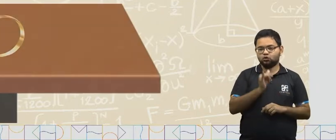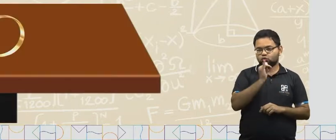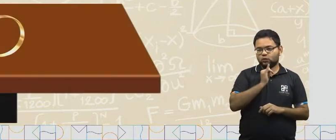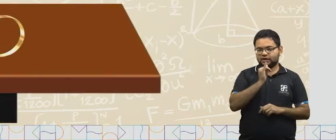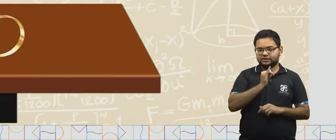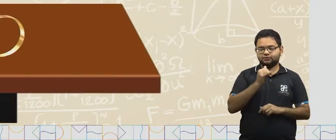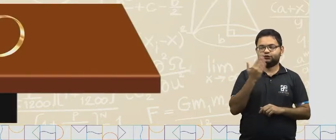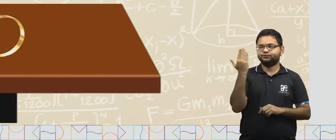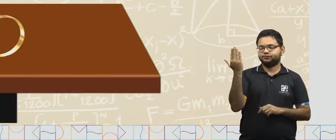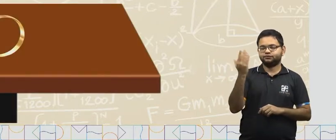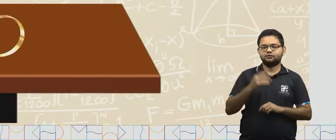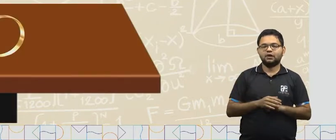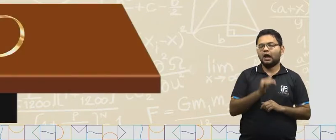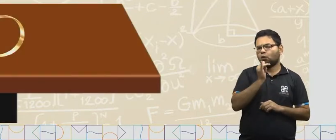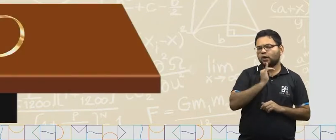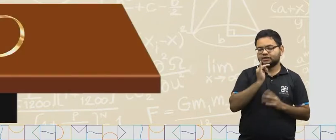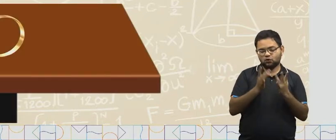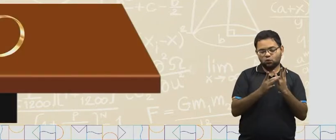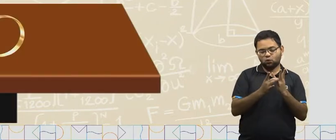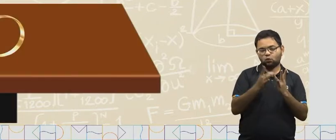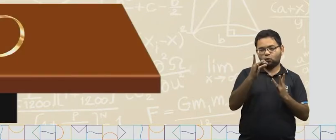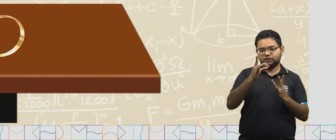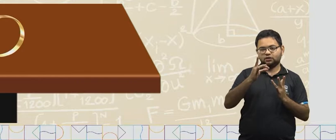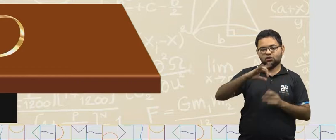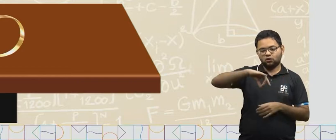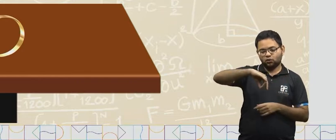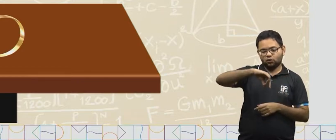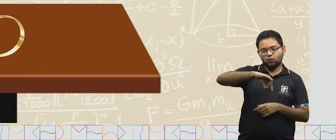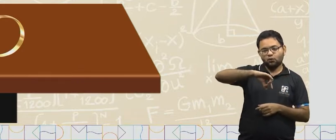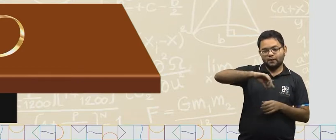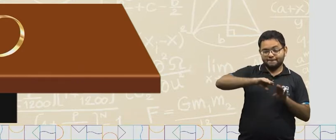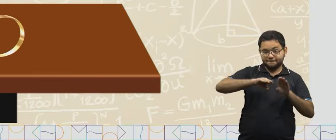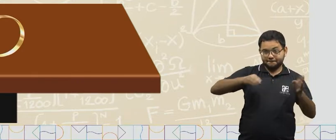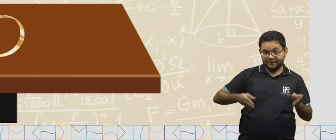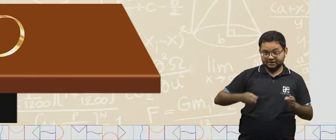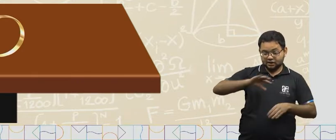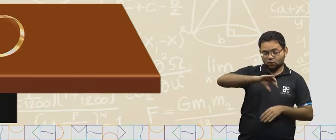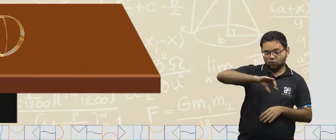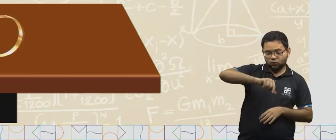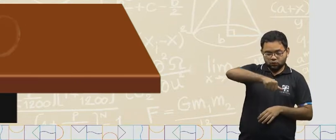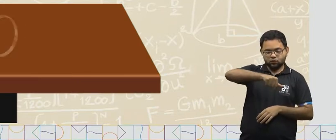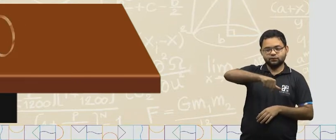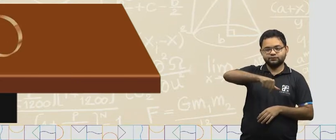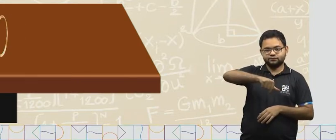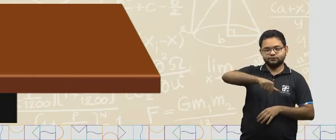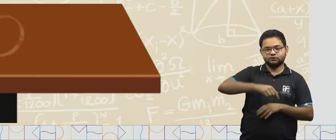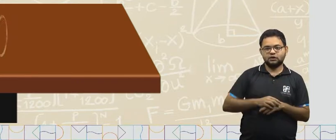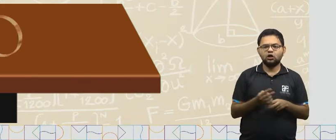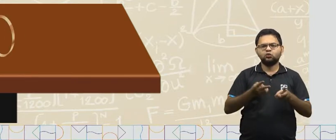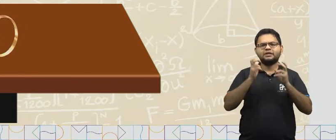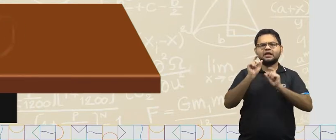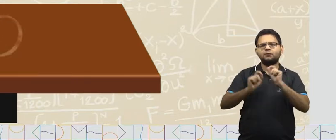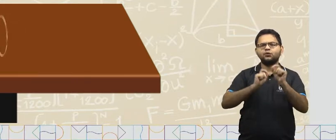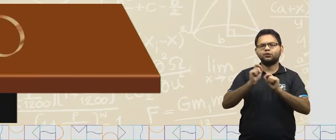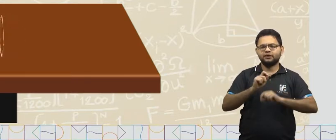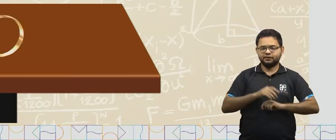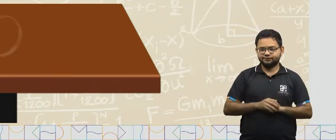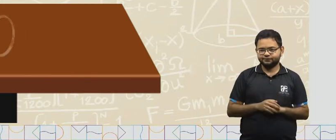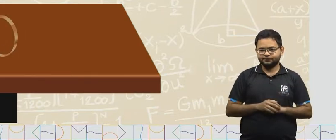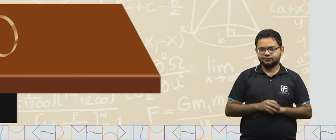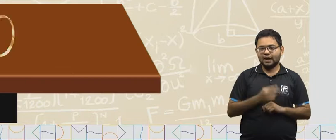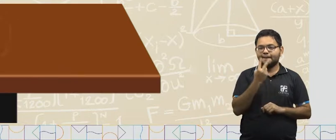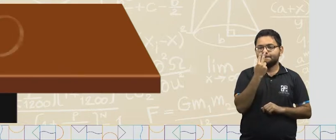seguir, podemos pegar, por exemplo, um anel e girá-lo em cima da mesa. No giro, observe